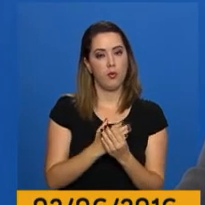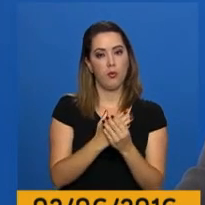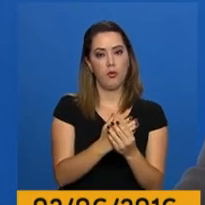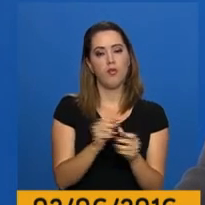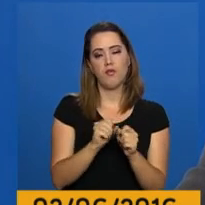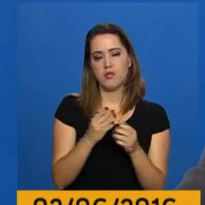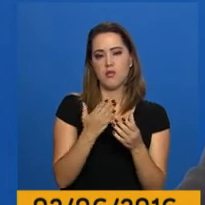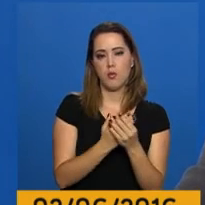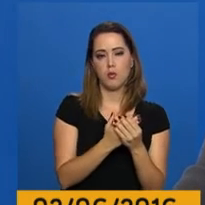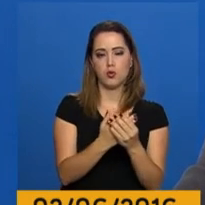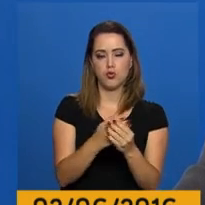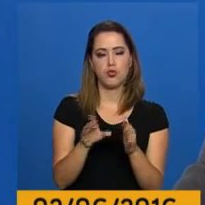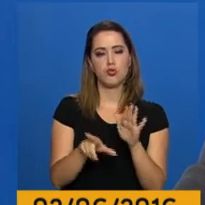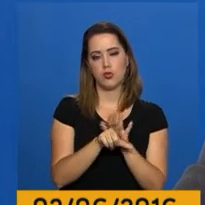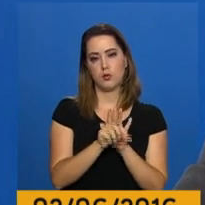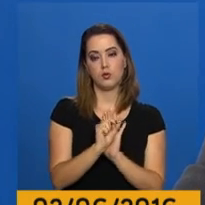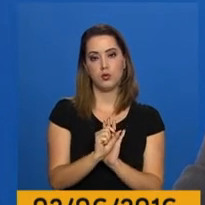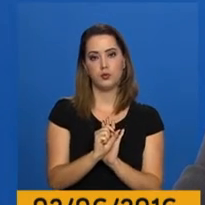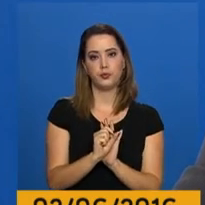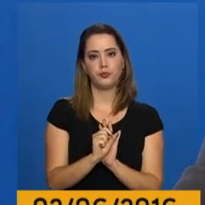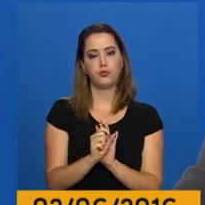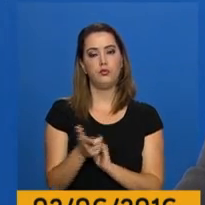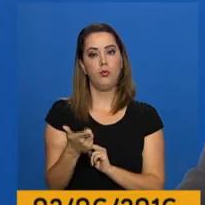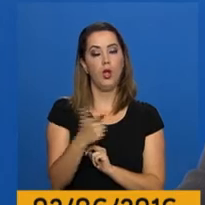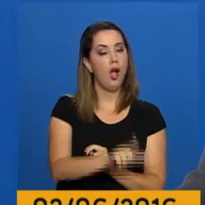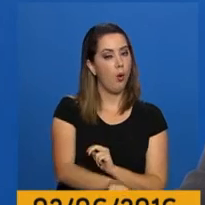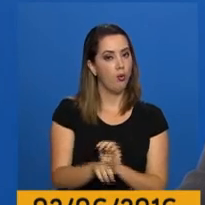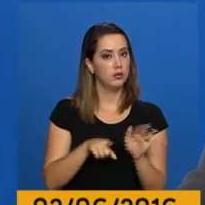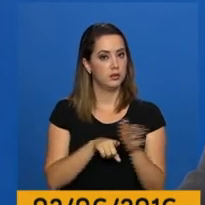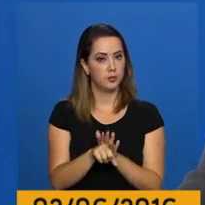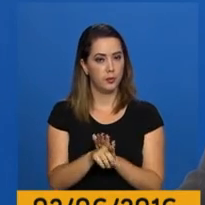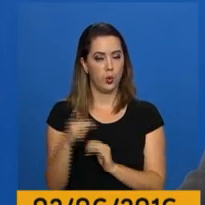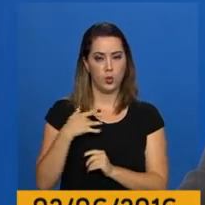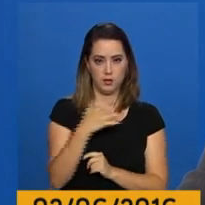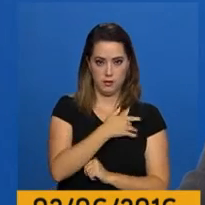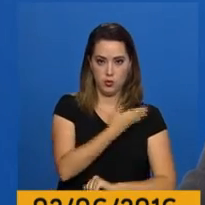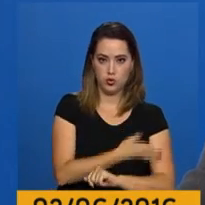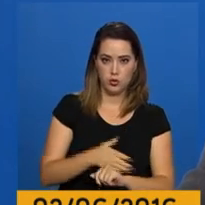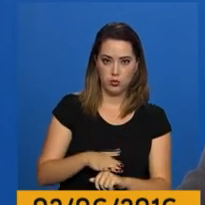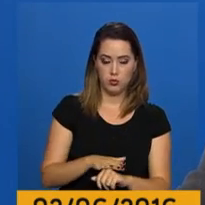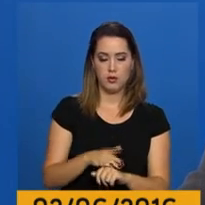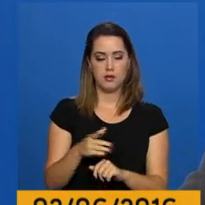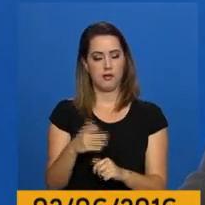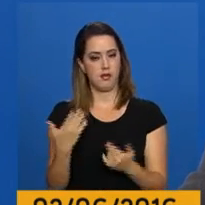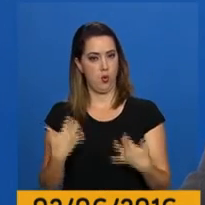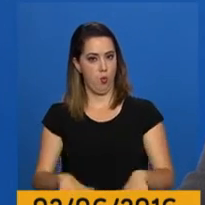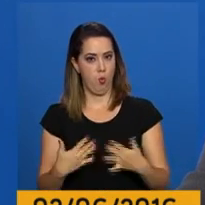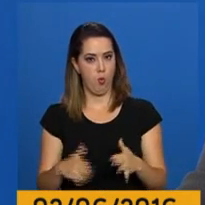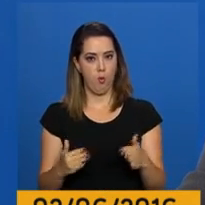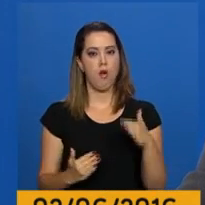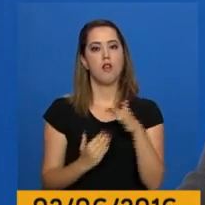Quanto à questão que você mencionou sobre saúde e educação, como já bem disse aqui o ministro